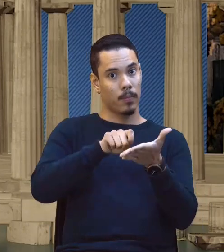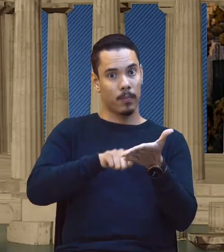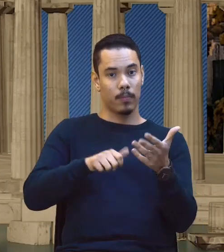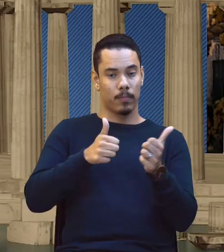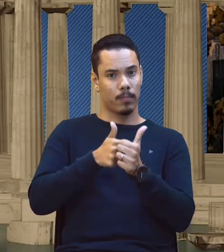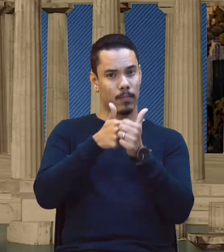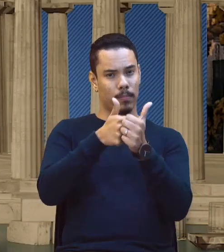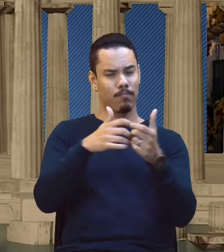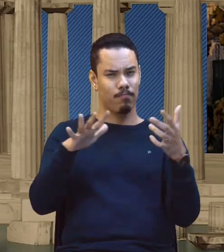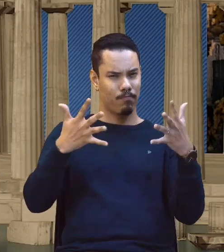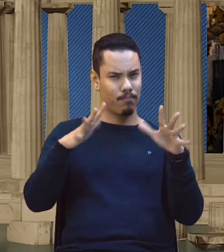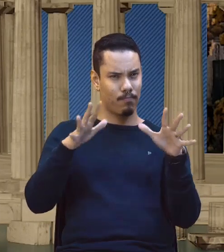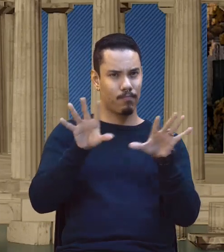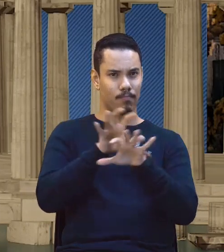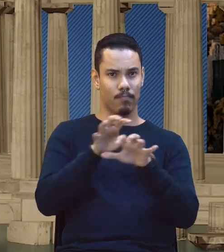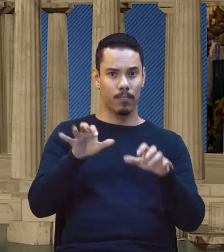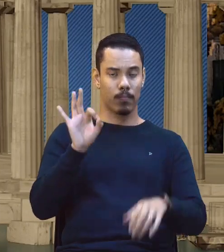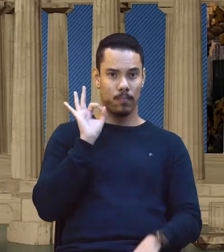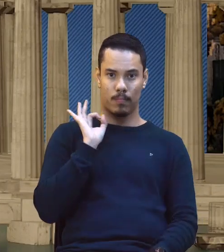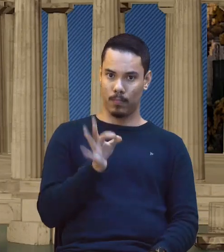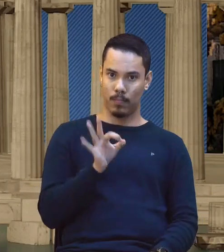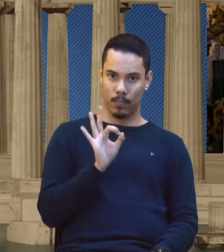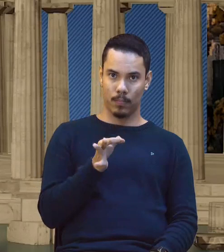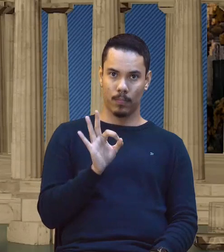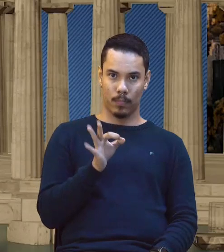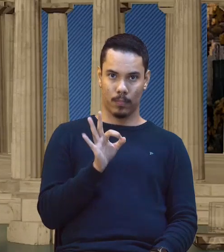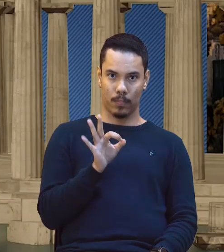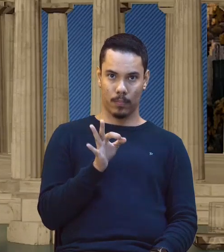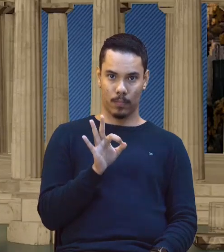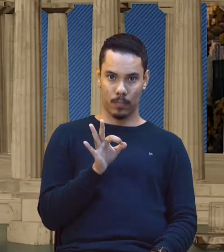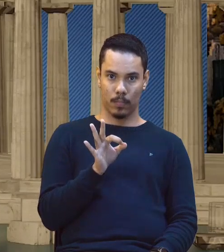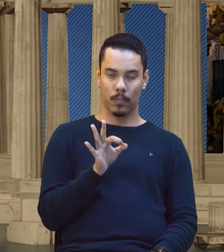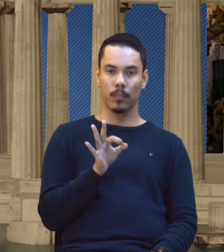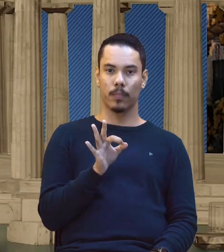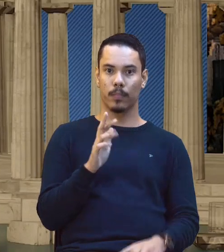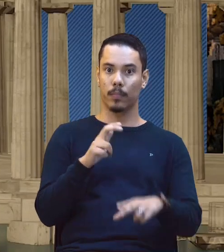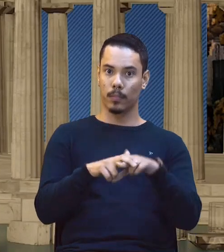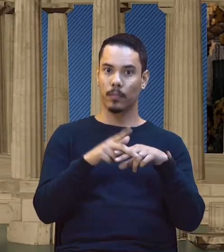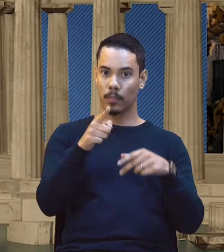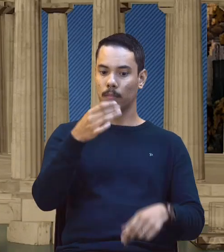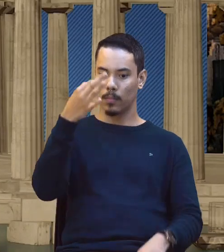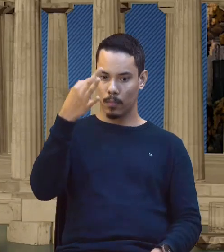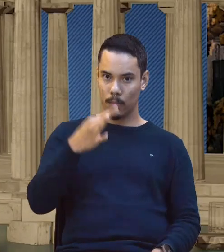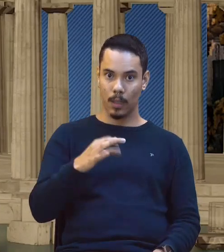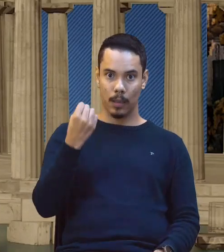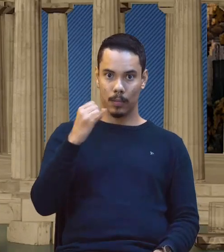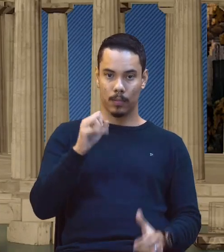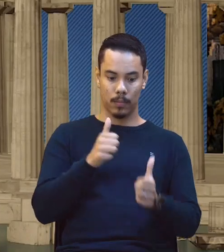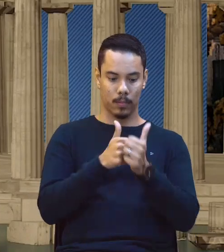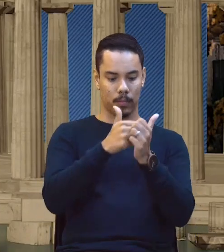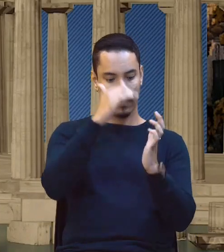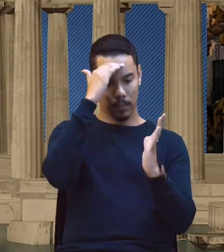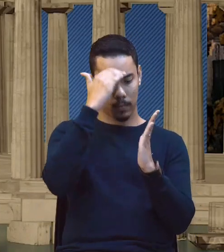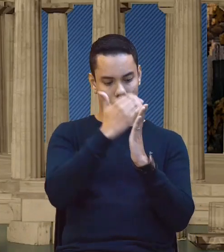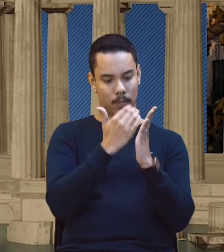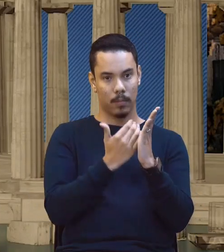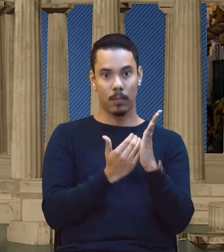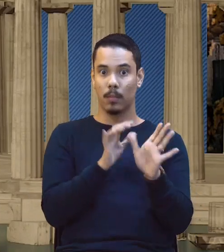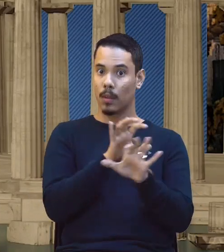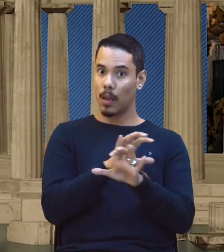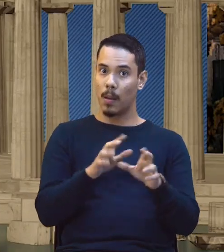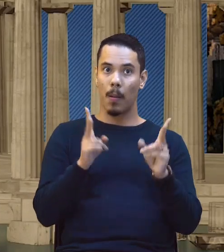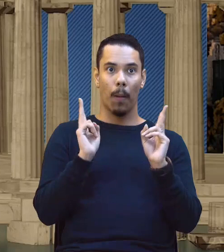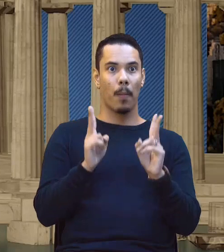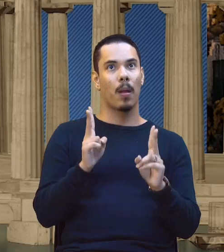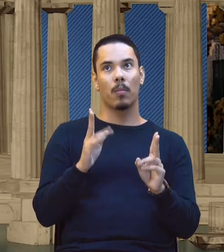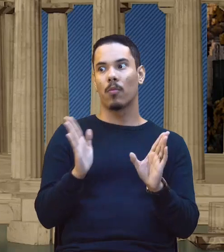de pensamento, beleza, está correto, corretíssimo. Então você acertou se seguiu essa linha de pensamento, mesmo que você tenha dado